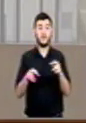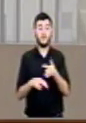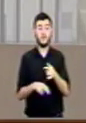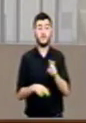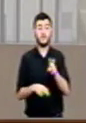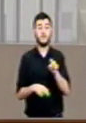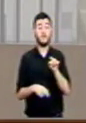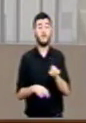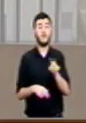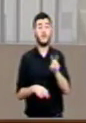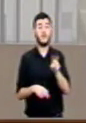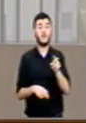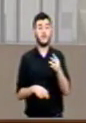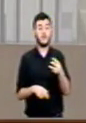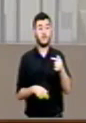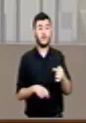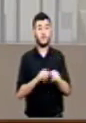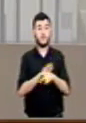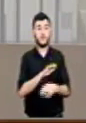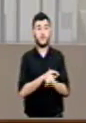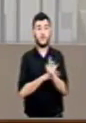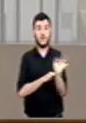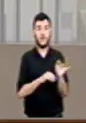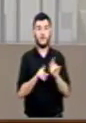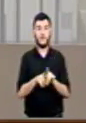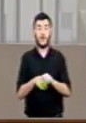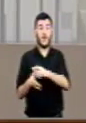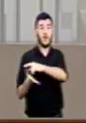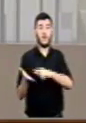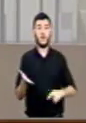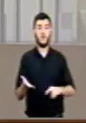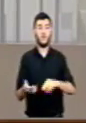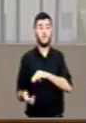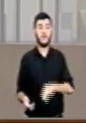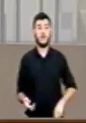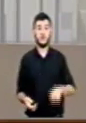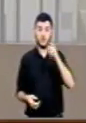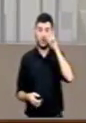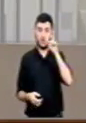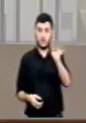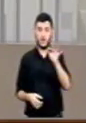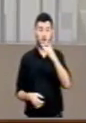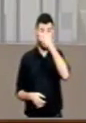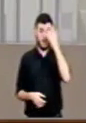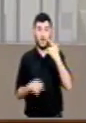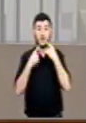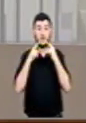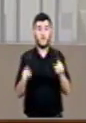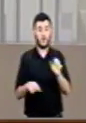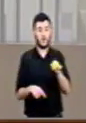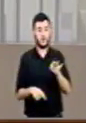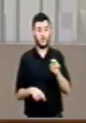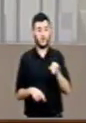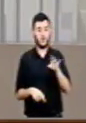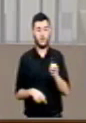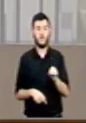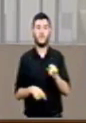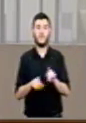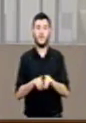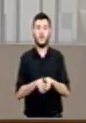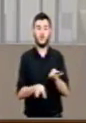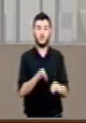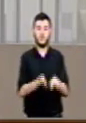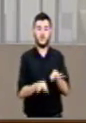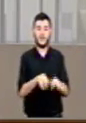25.537, procedente do Distrito Federal, sendo relator ministro Edson Fachin, reclamante Antônio Tavares dos Santos Neto, reclamado juiz federal da 10ª